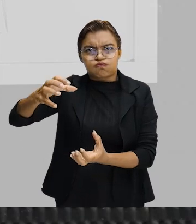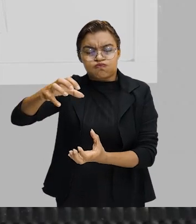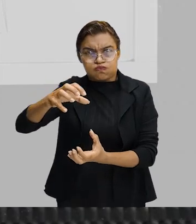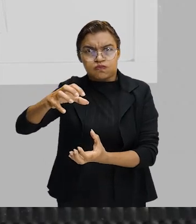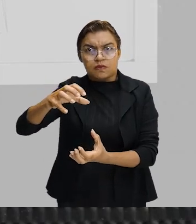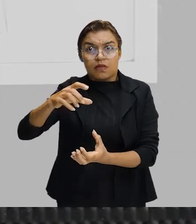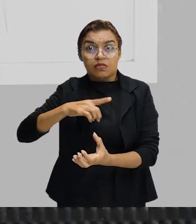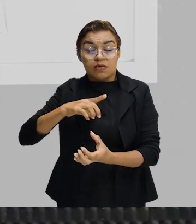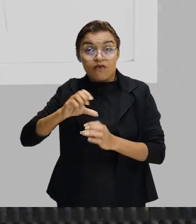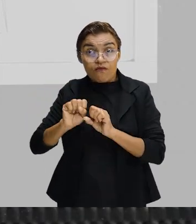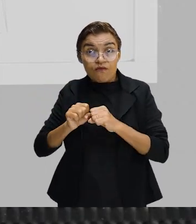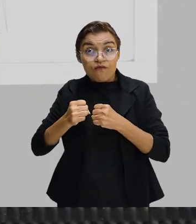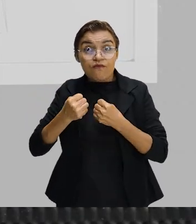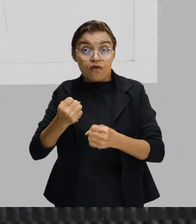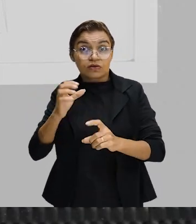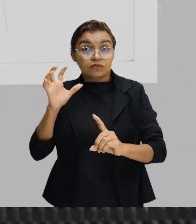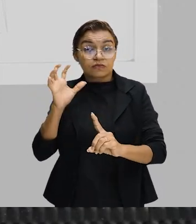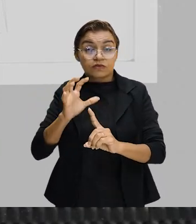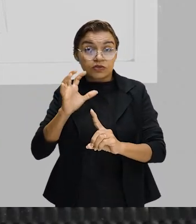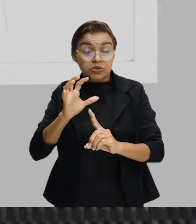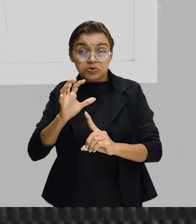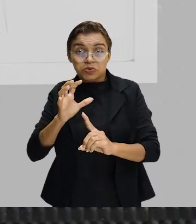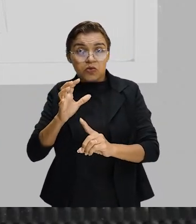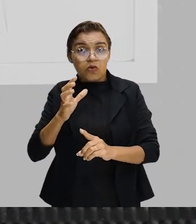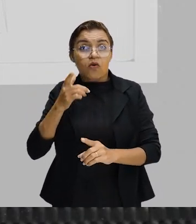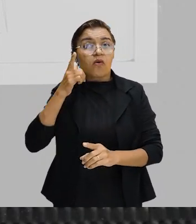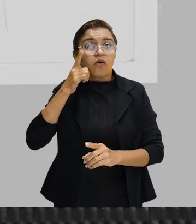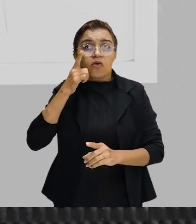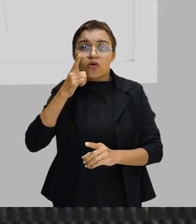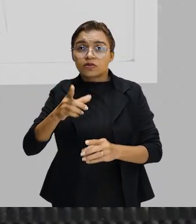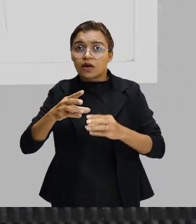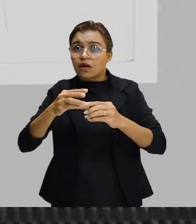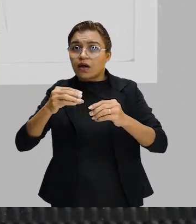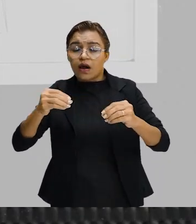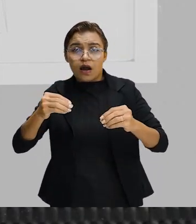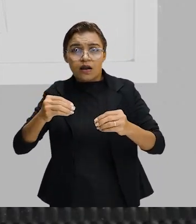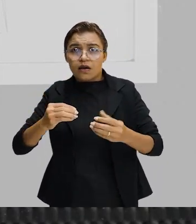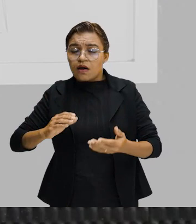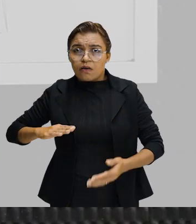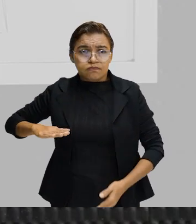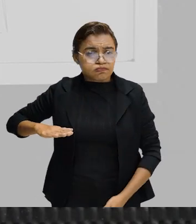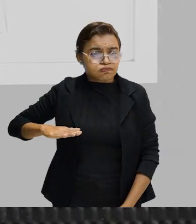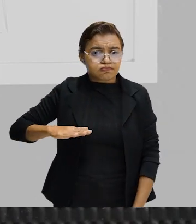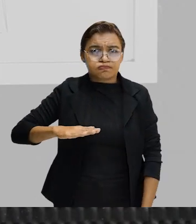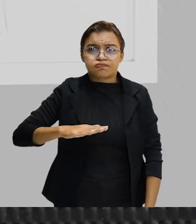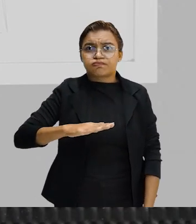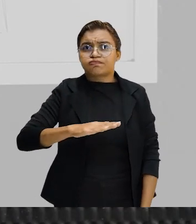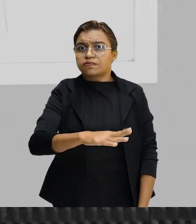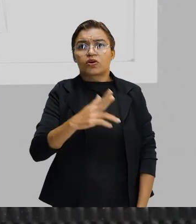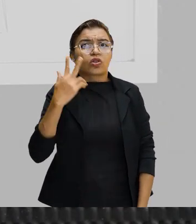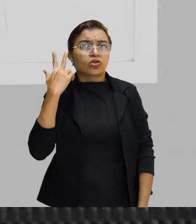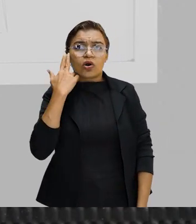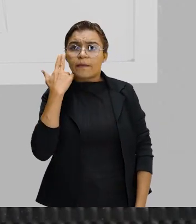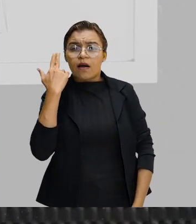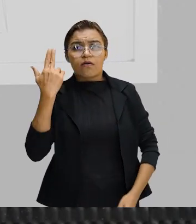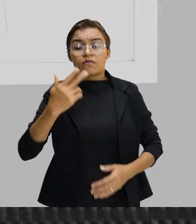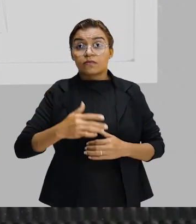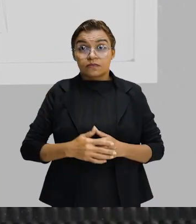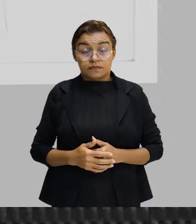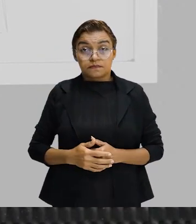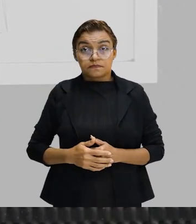atuando. Tá ok? Isso pode também ser explicado por pessoas que acabam se deitando